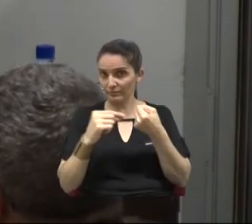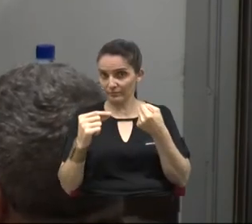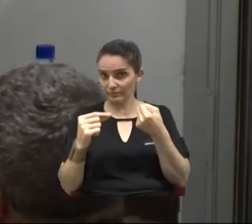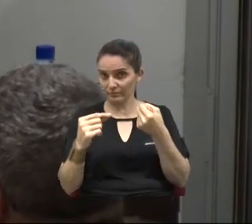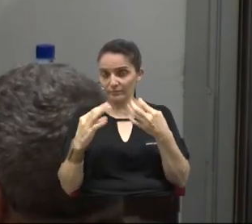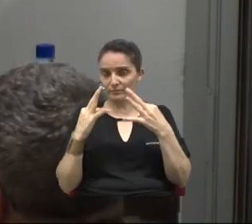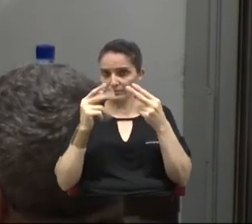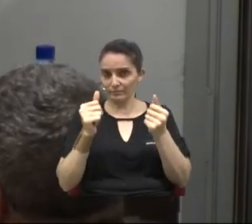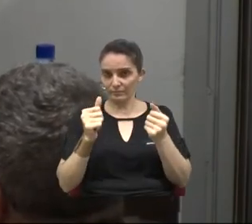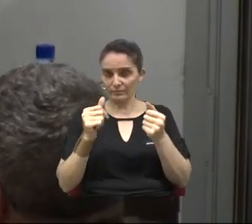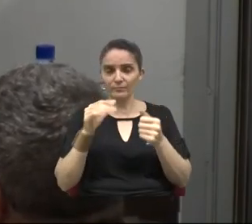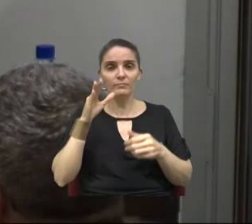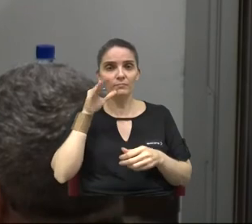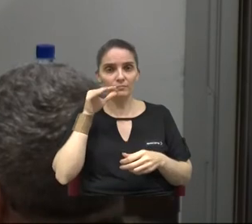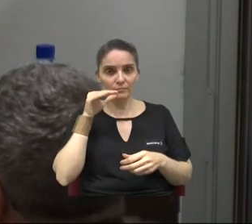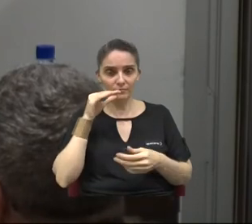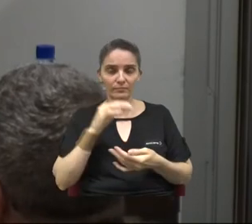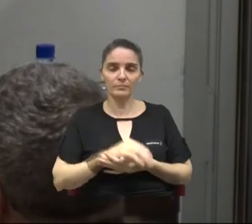cargos.